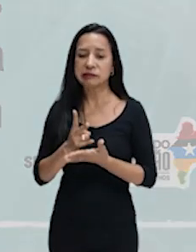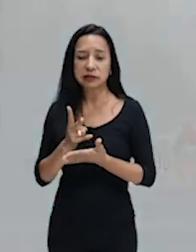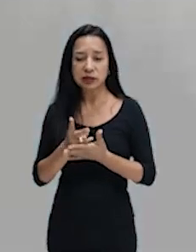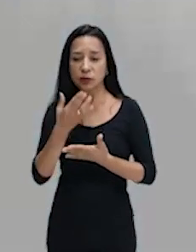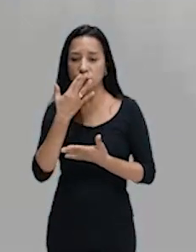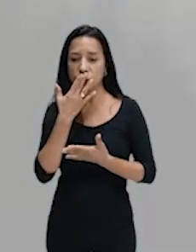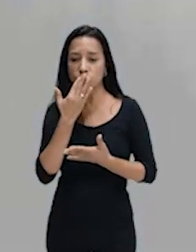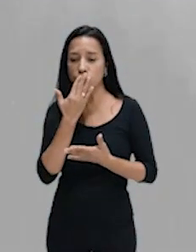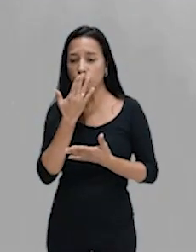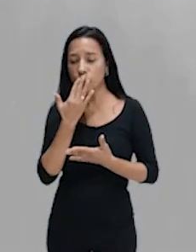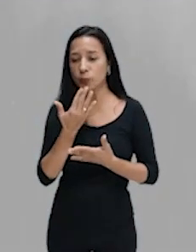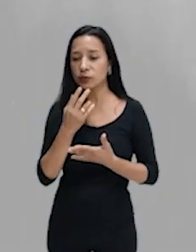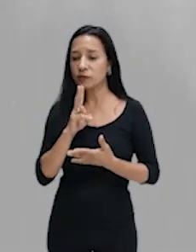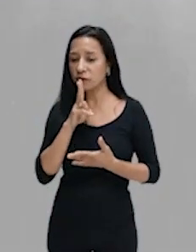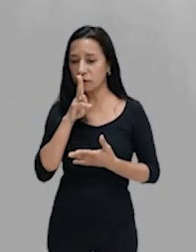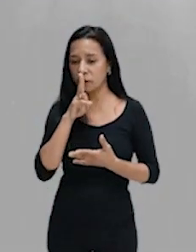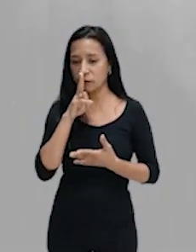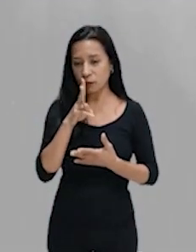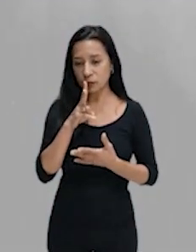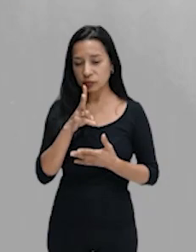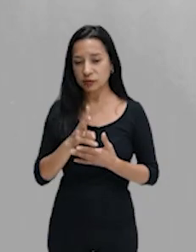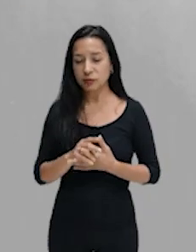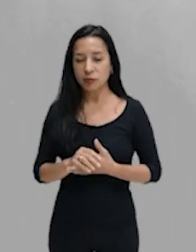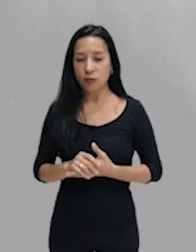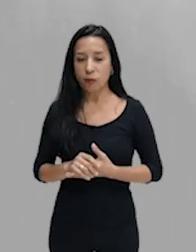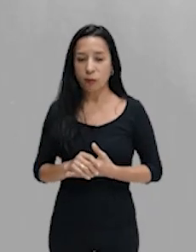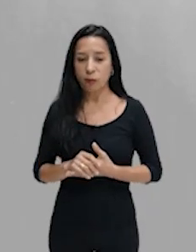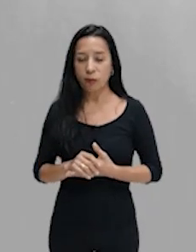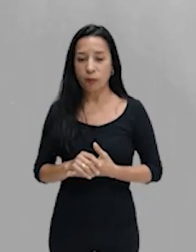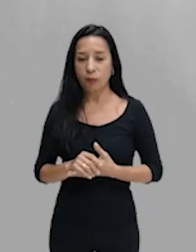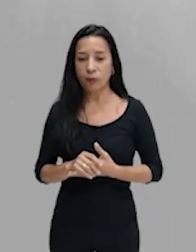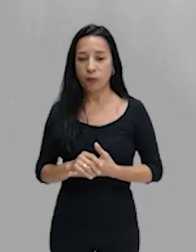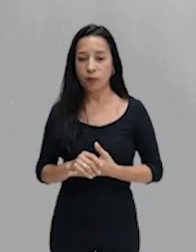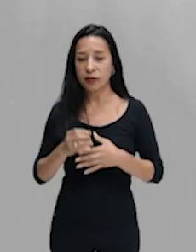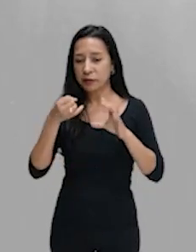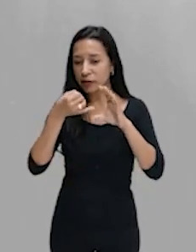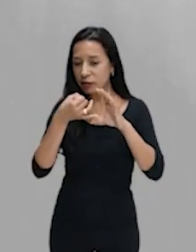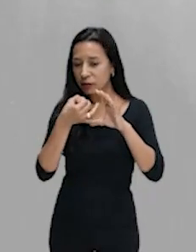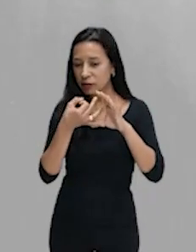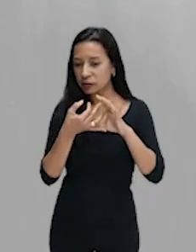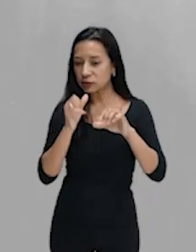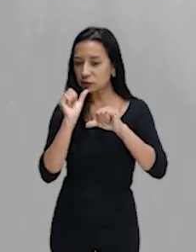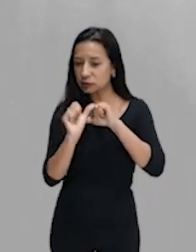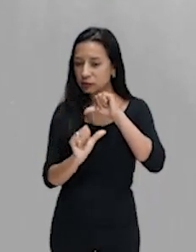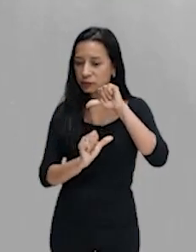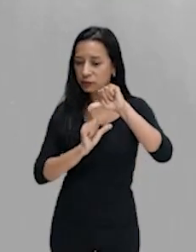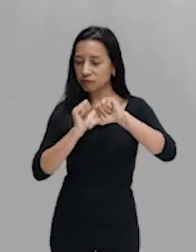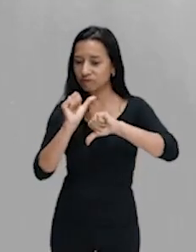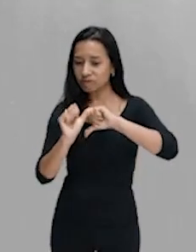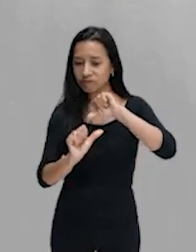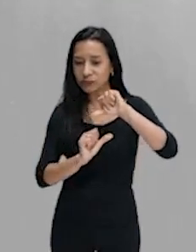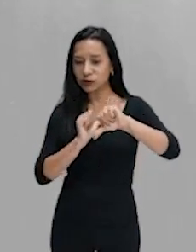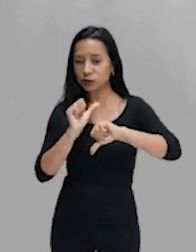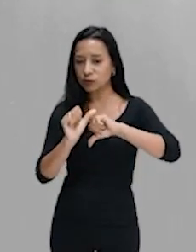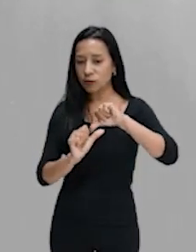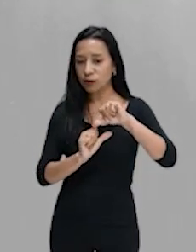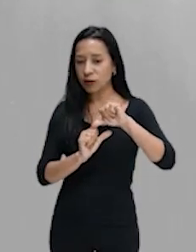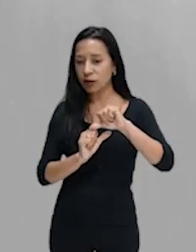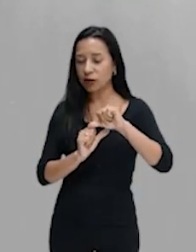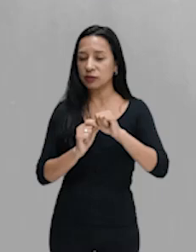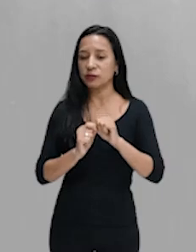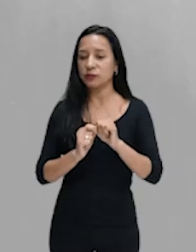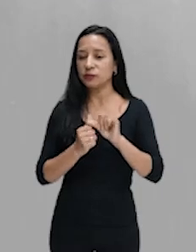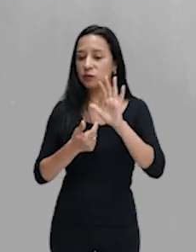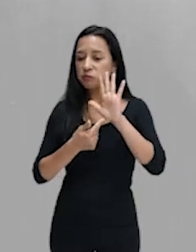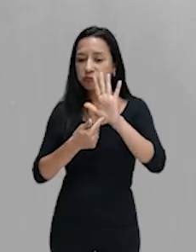suas roupas e adereços. Hoje eu ia colocar uma tiara aqui de flores para dar essa aula para vocês, gente, para ficar mais parecidazinha com Frida.